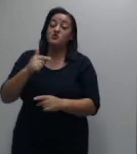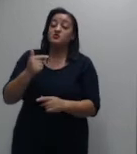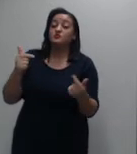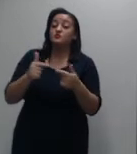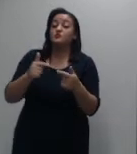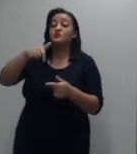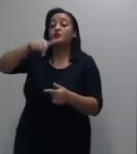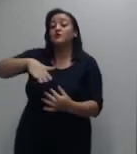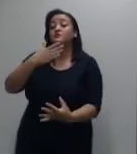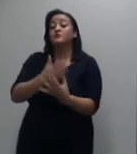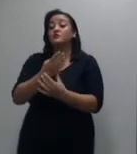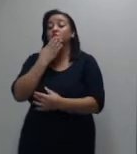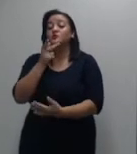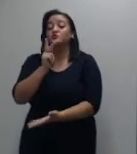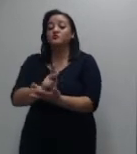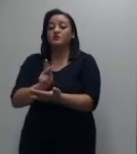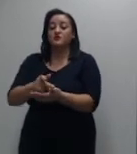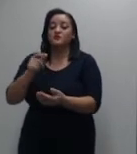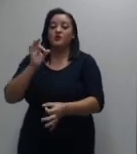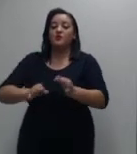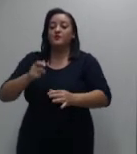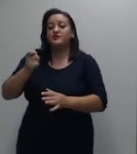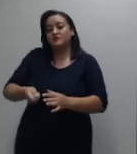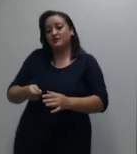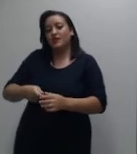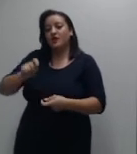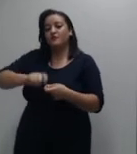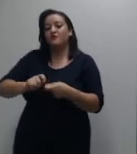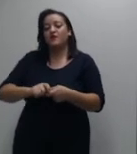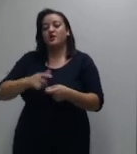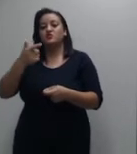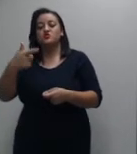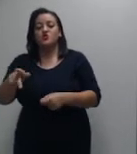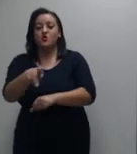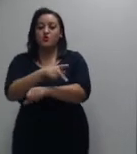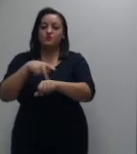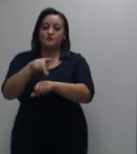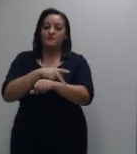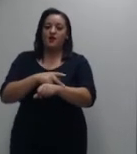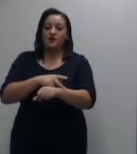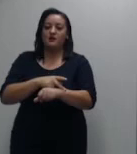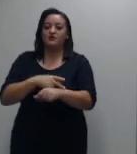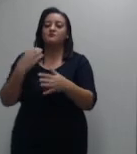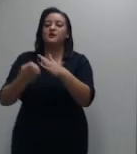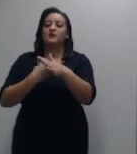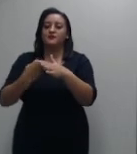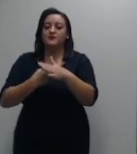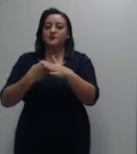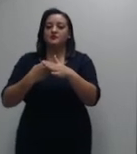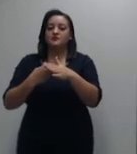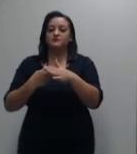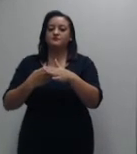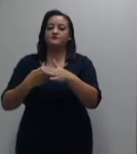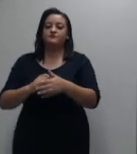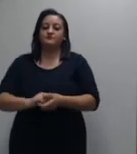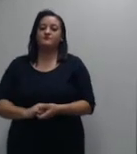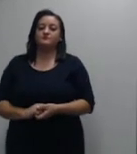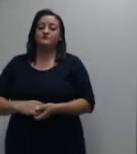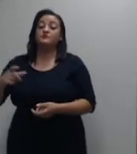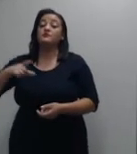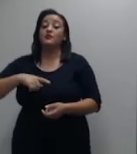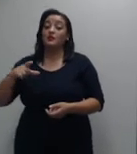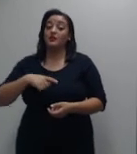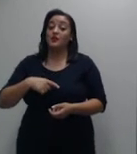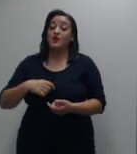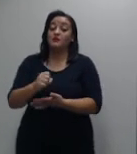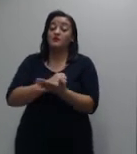presente pedido homologatório ações visadas nas ilhas queima por oportuno já que tais partidas teve viés